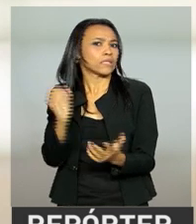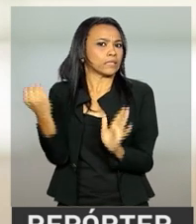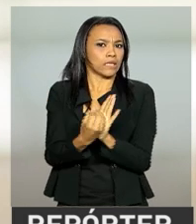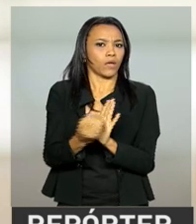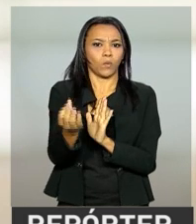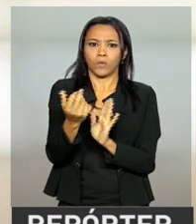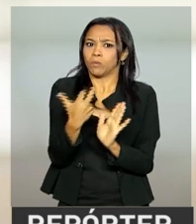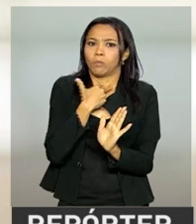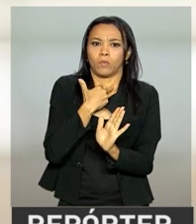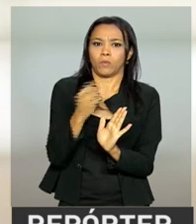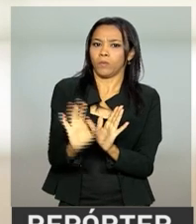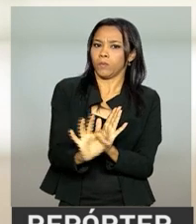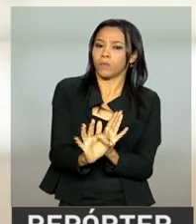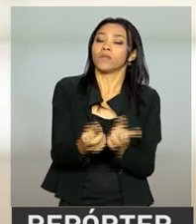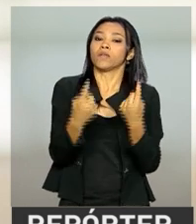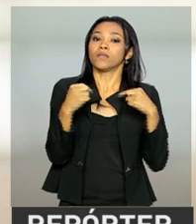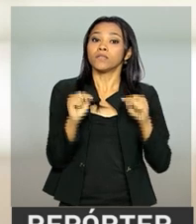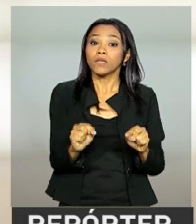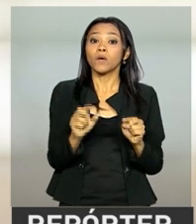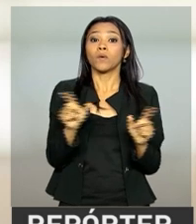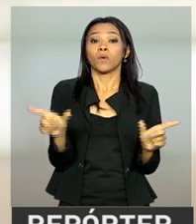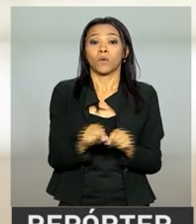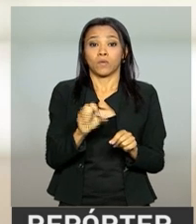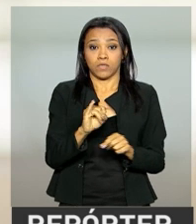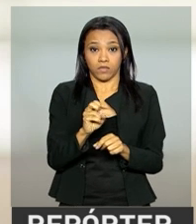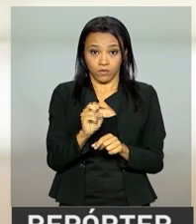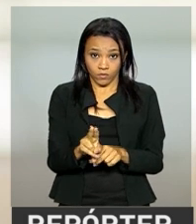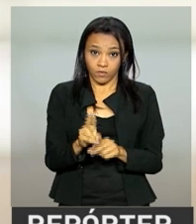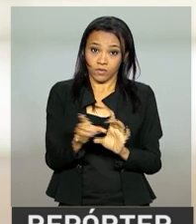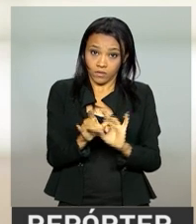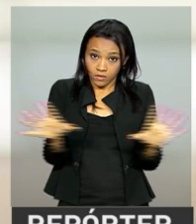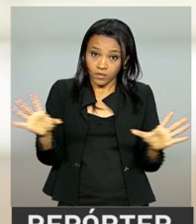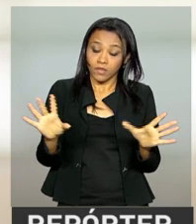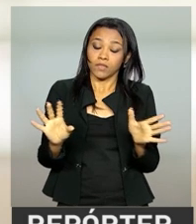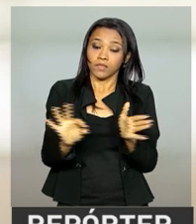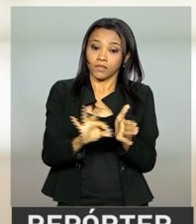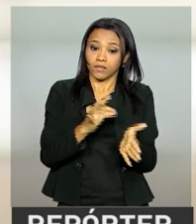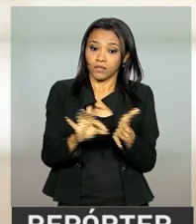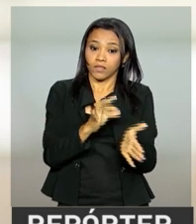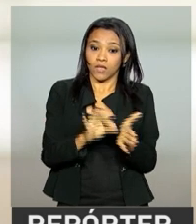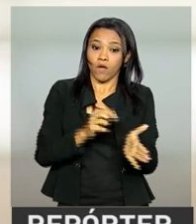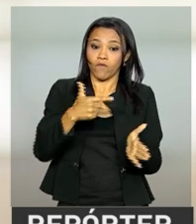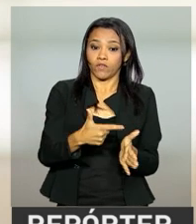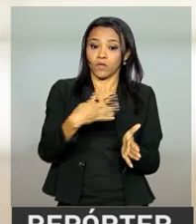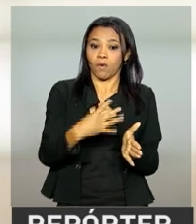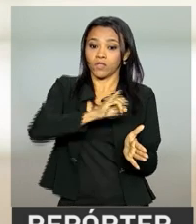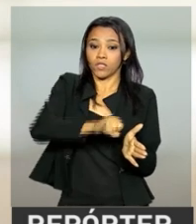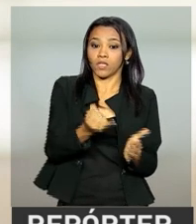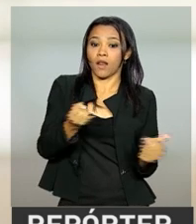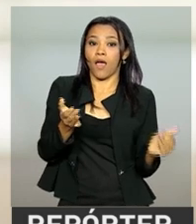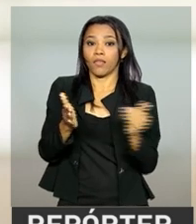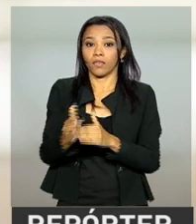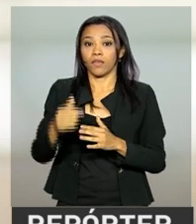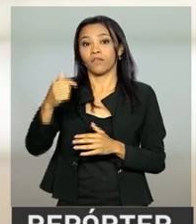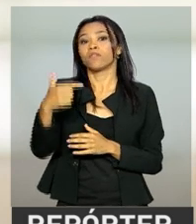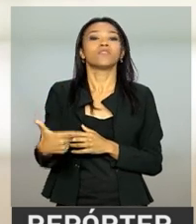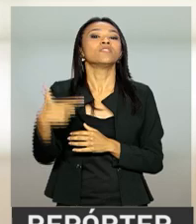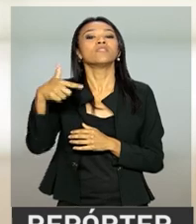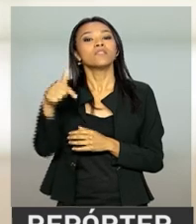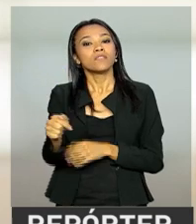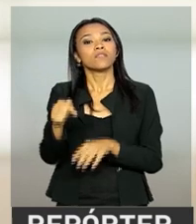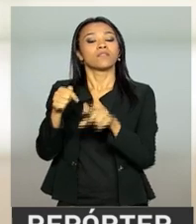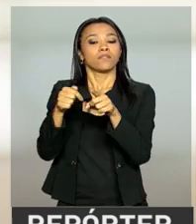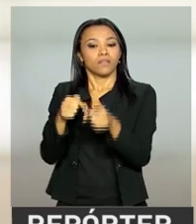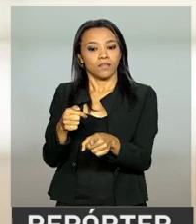seja zero o czu estará disponível para a inscrição no dia 24 de janeiro até às 23:50